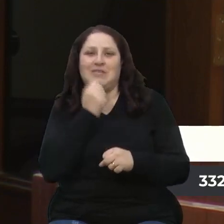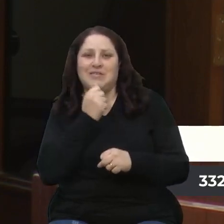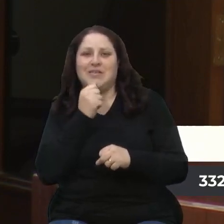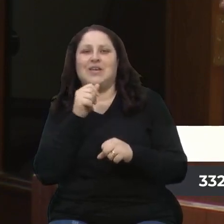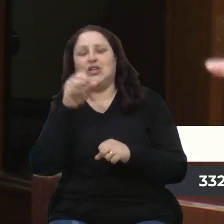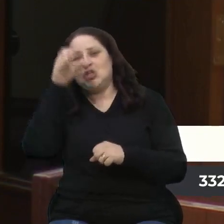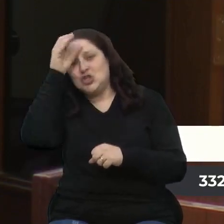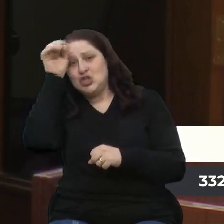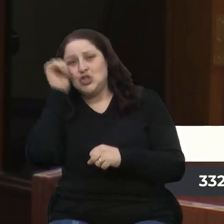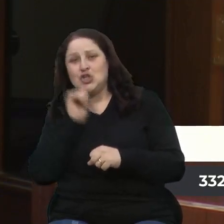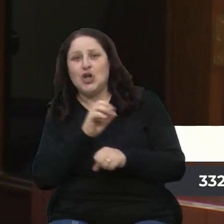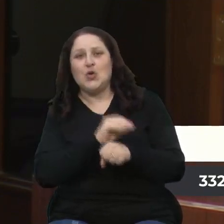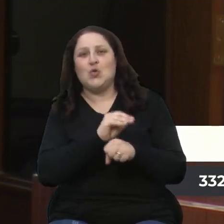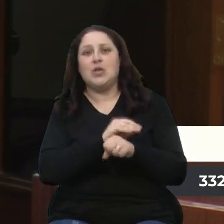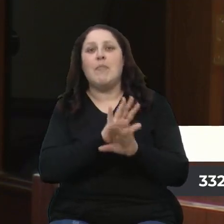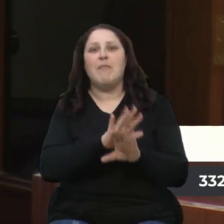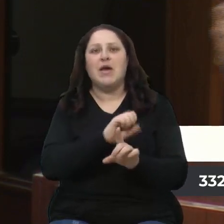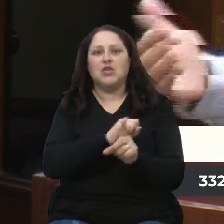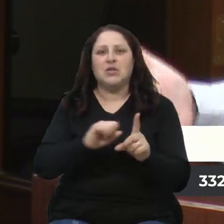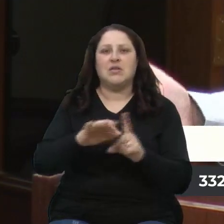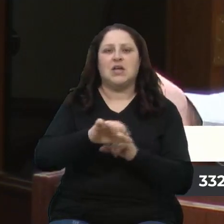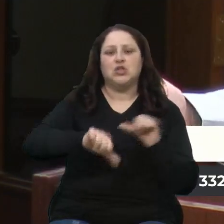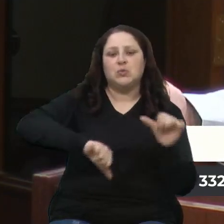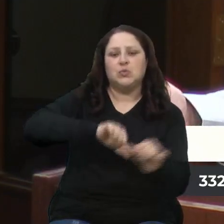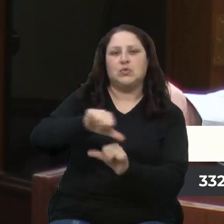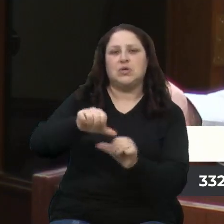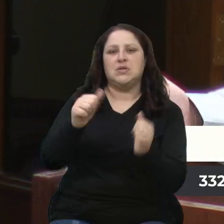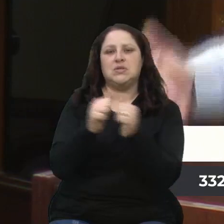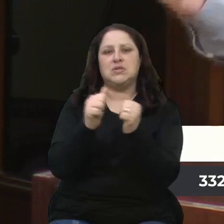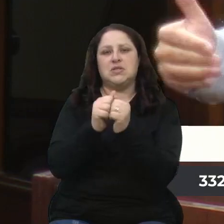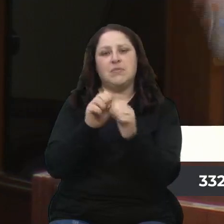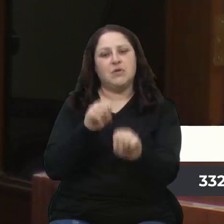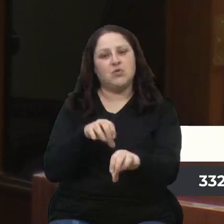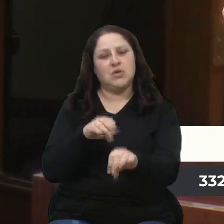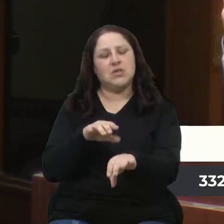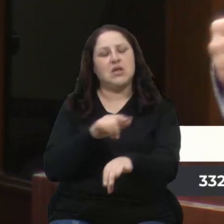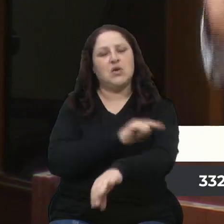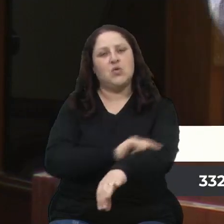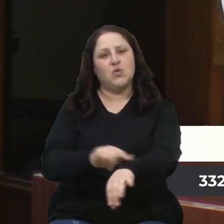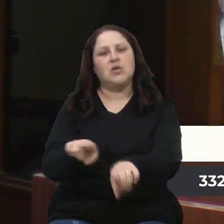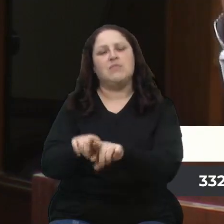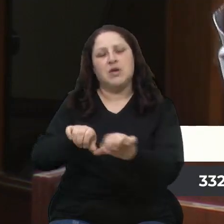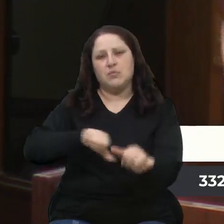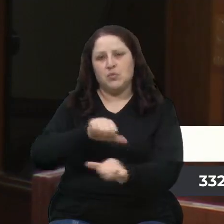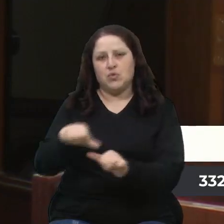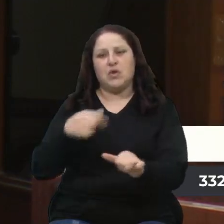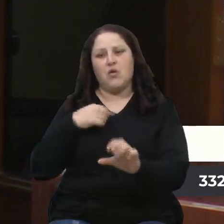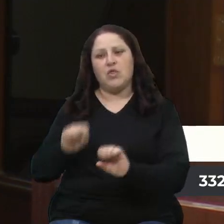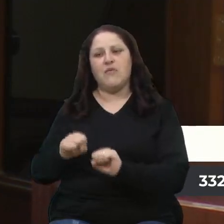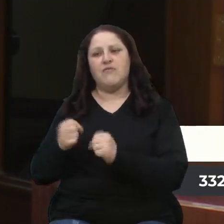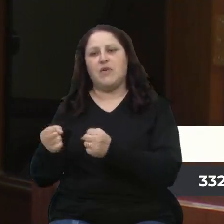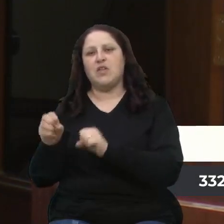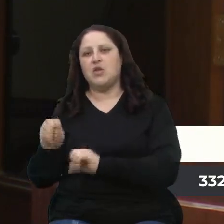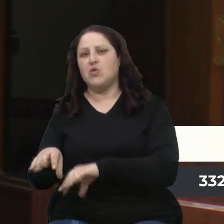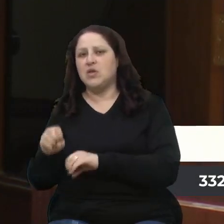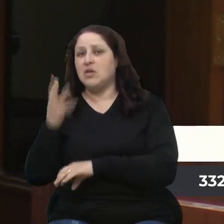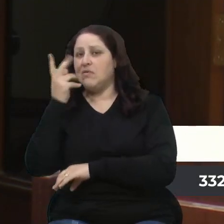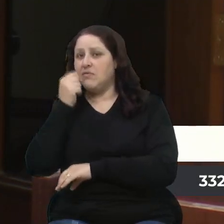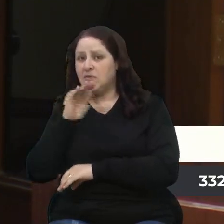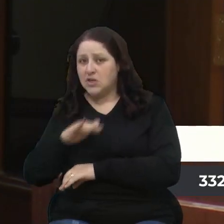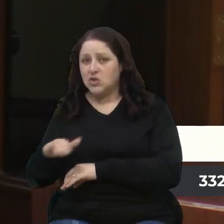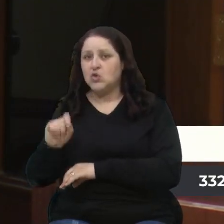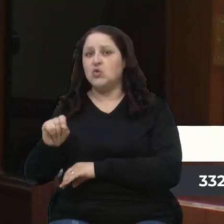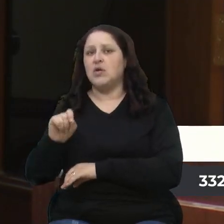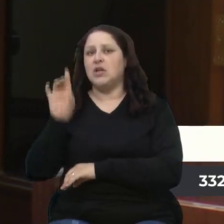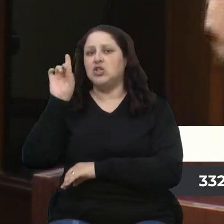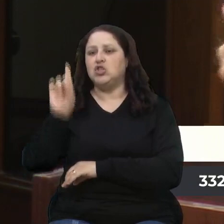e o sistema educacional muda também. Então, eu defendo a educação infantil como um direito